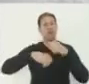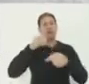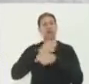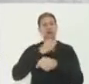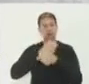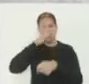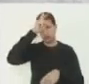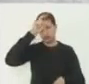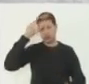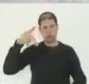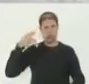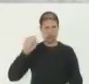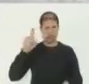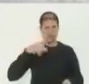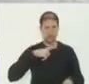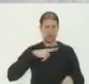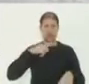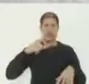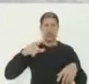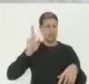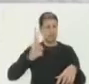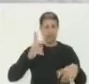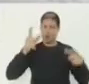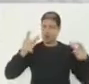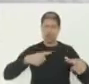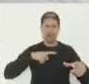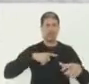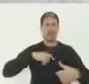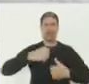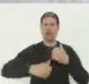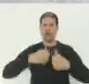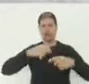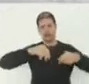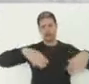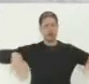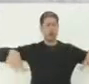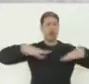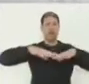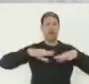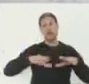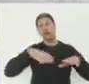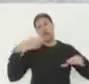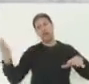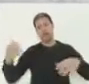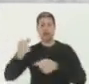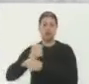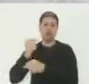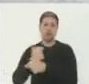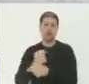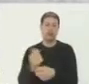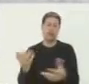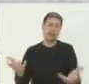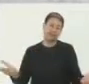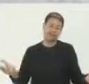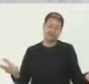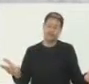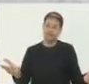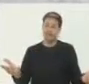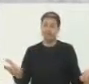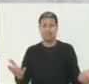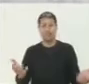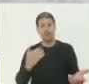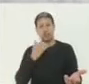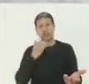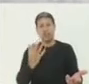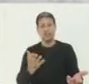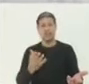bem no local onde tinha o campinho construímos um outro campinho ao lado mas não atende a necessidade Qual que é o maior